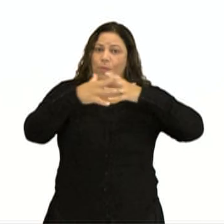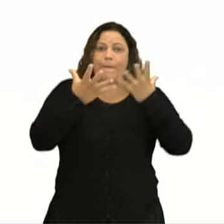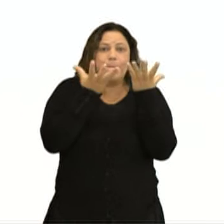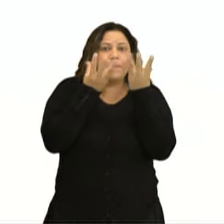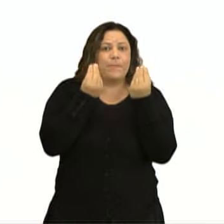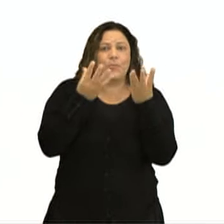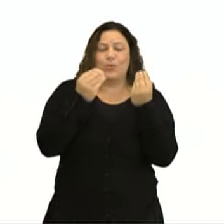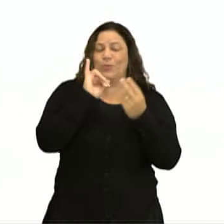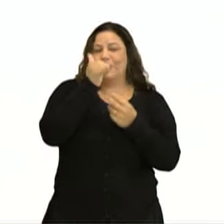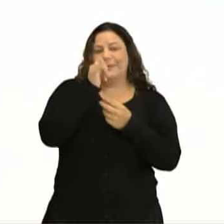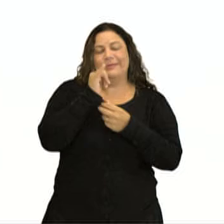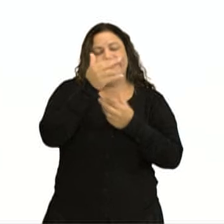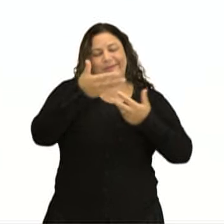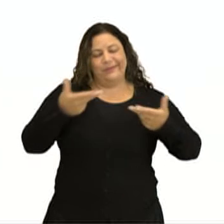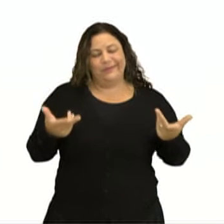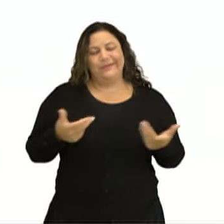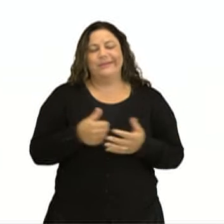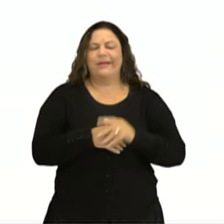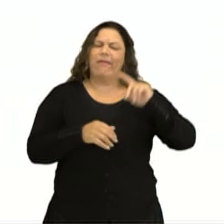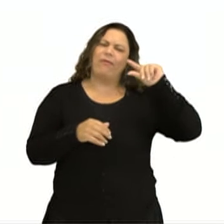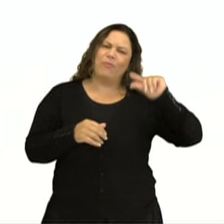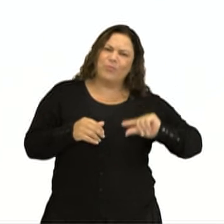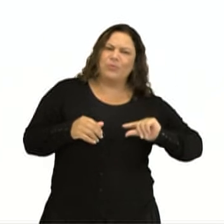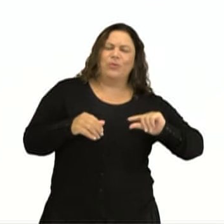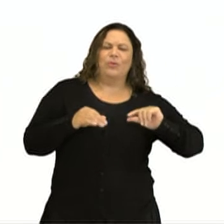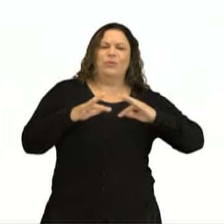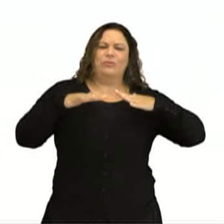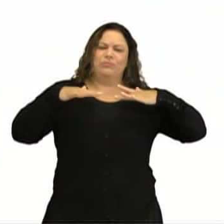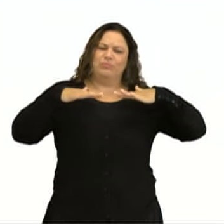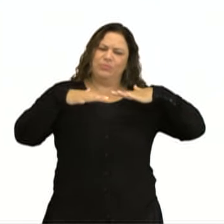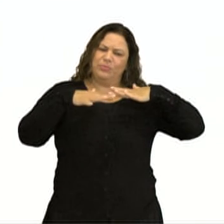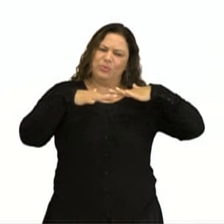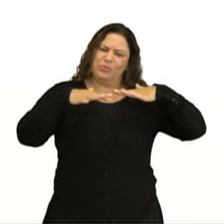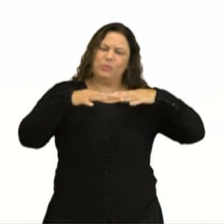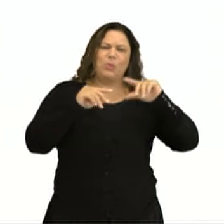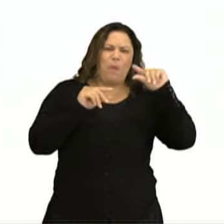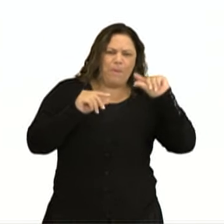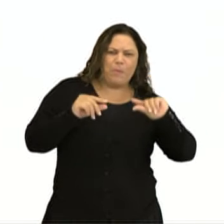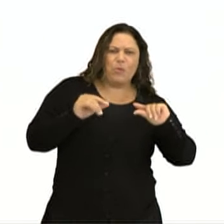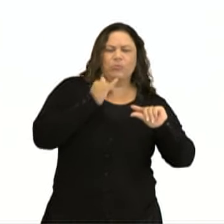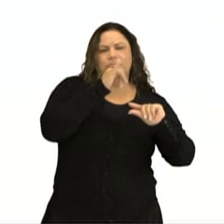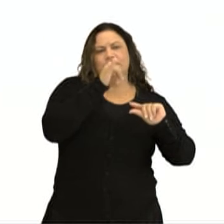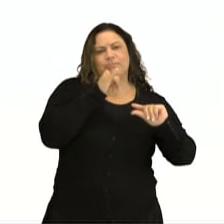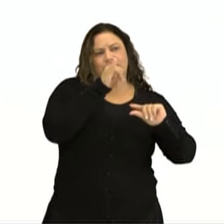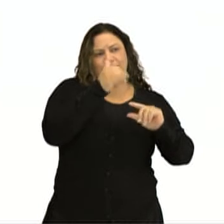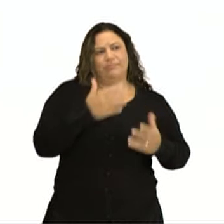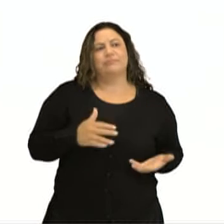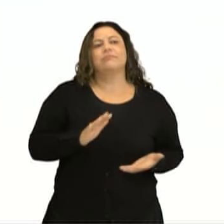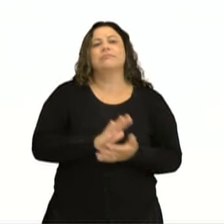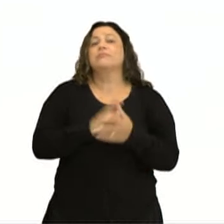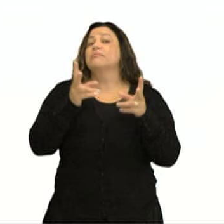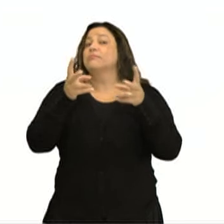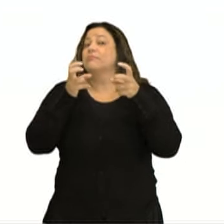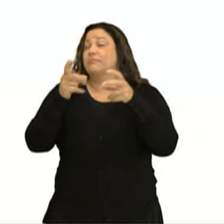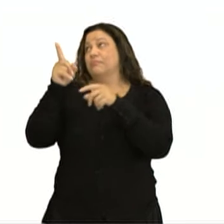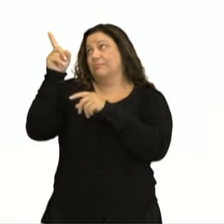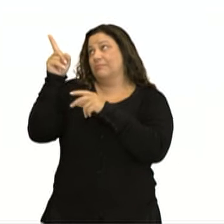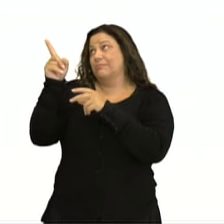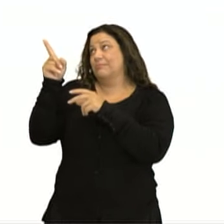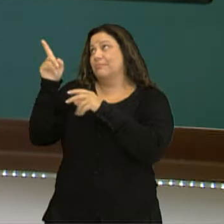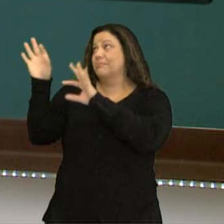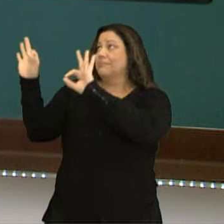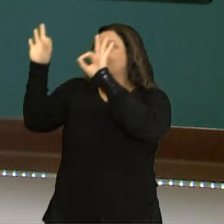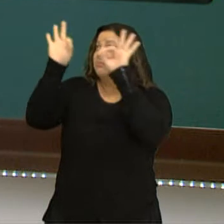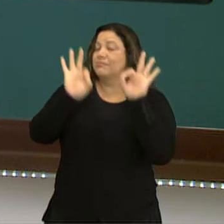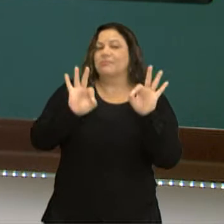movimento, pouca energia cinética. Isso é uma matéria estudada lá na primeira série. Então repare só, como